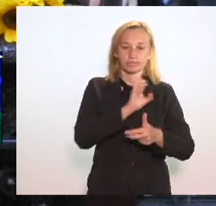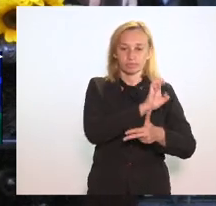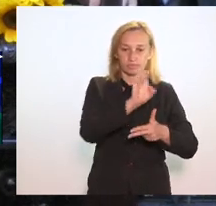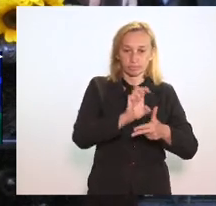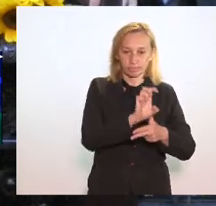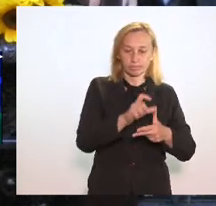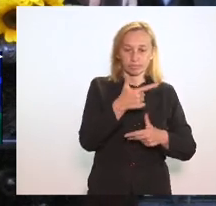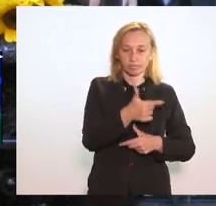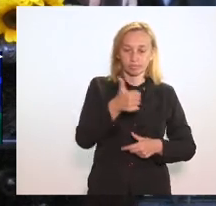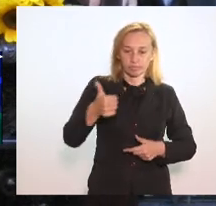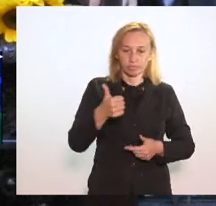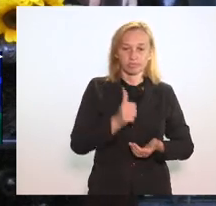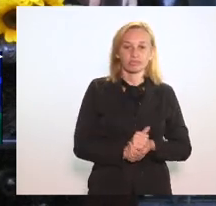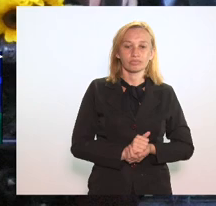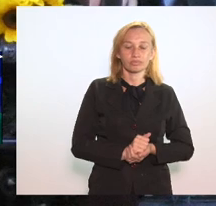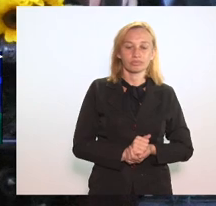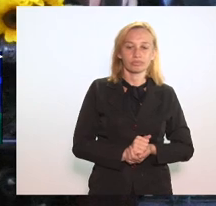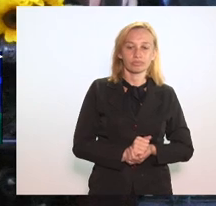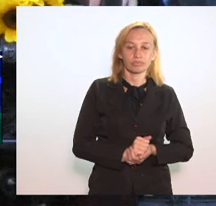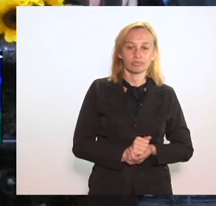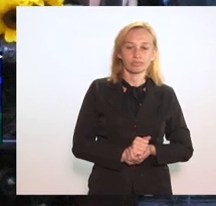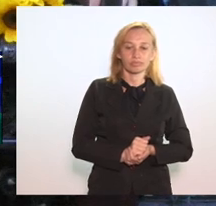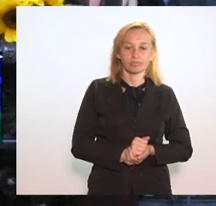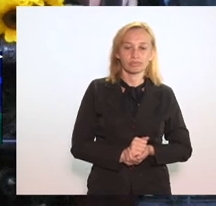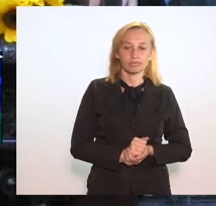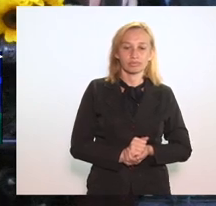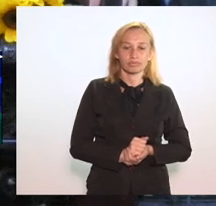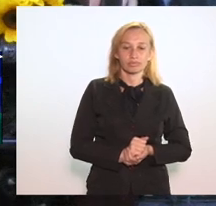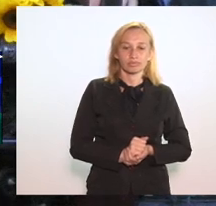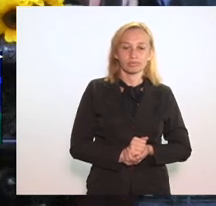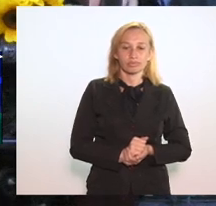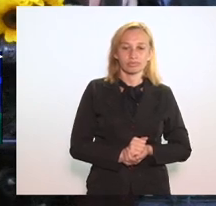4 de 21 instituições e funcionalmente